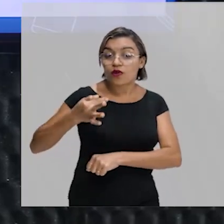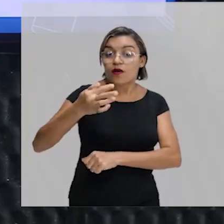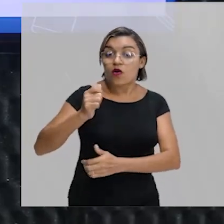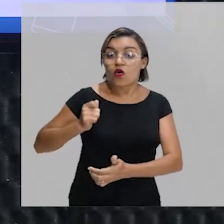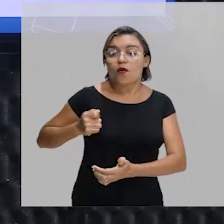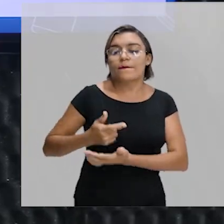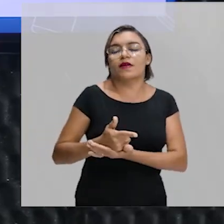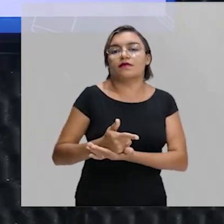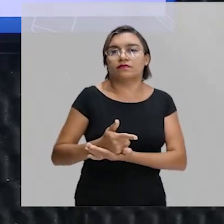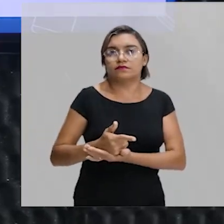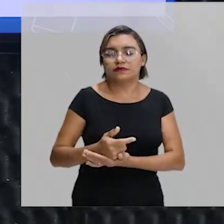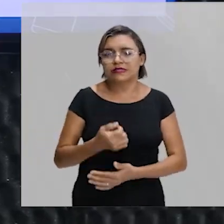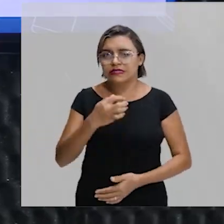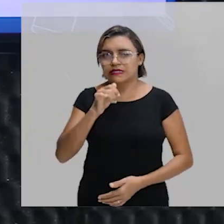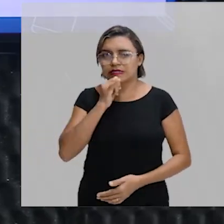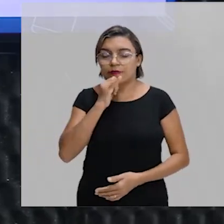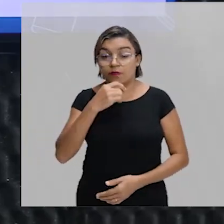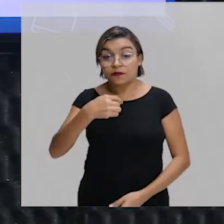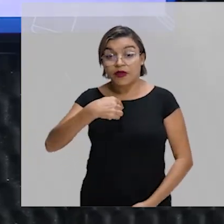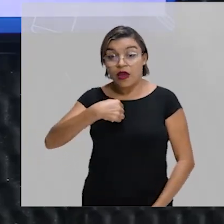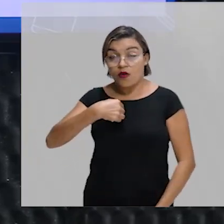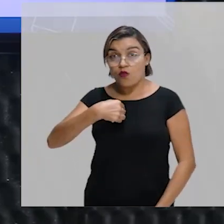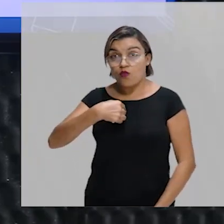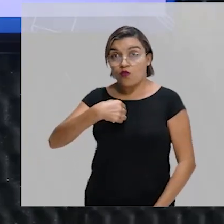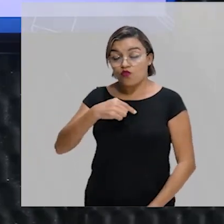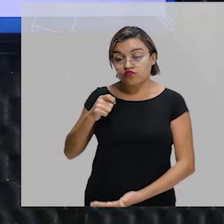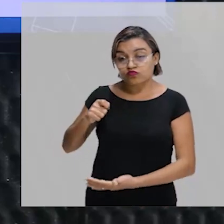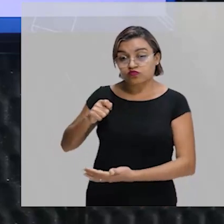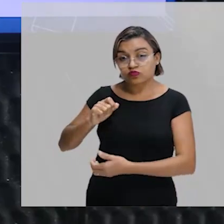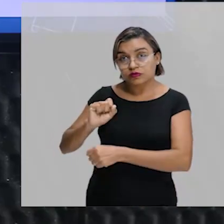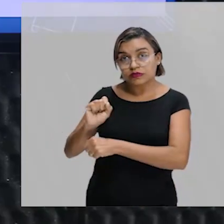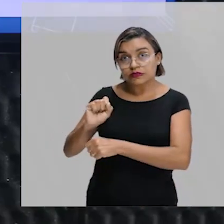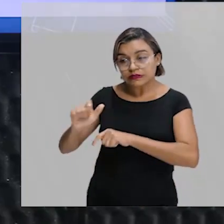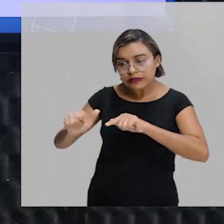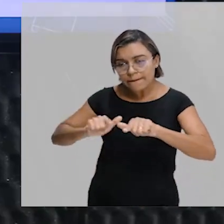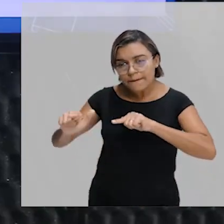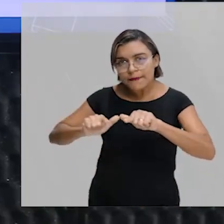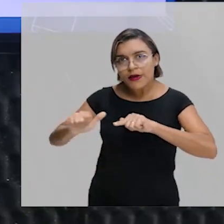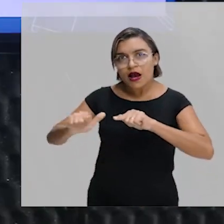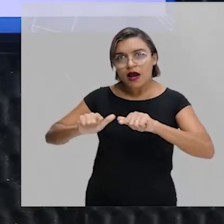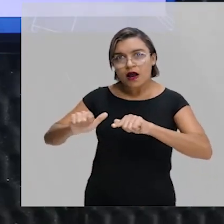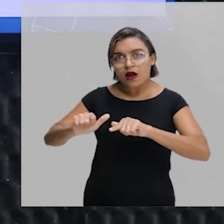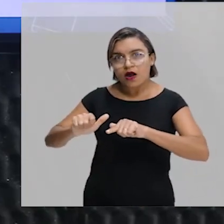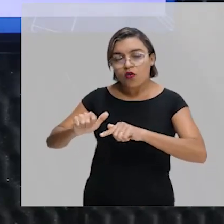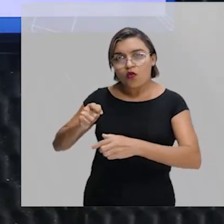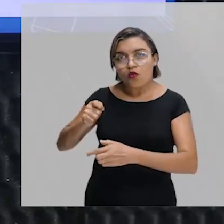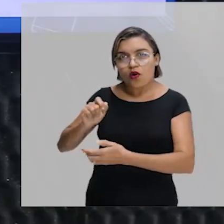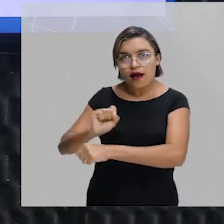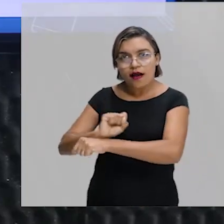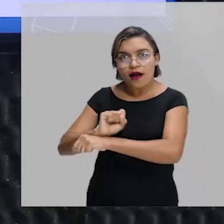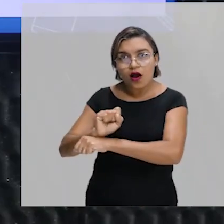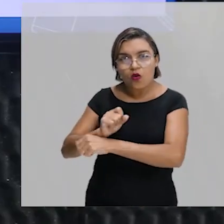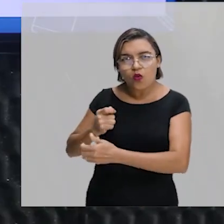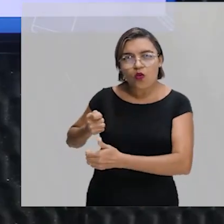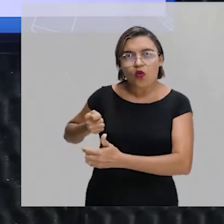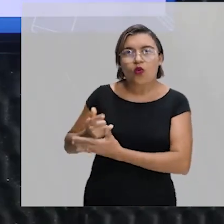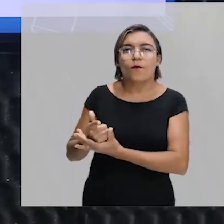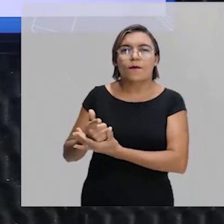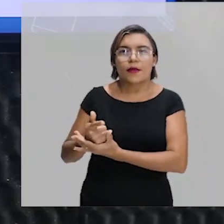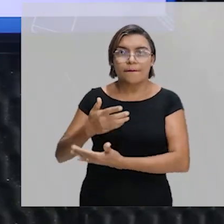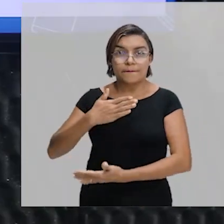trabalho muito para comprar um carro para mim mesmo, seria essa uma construção,